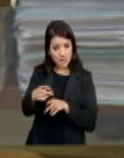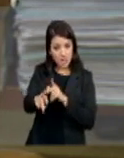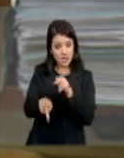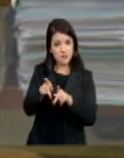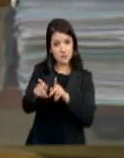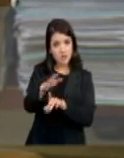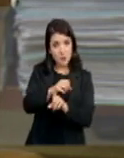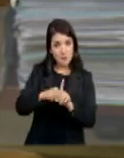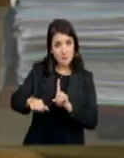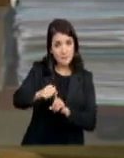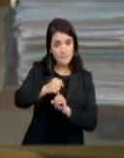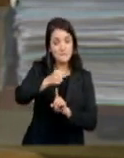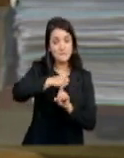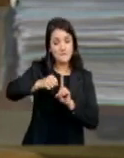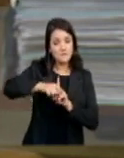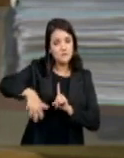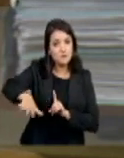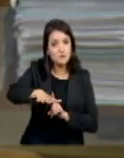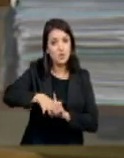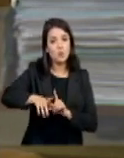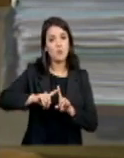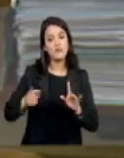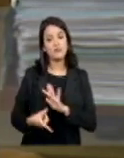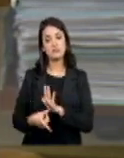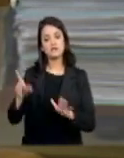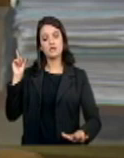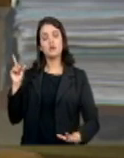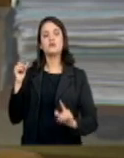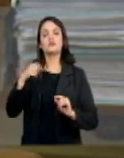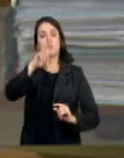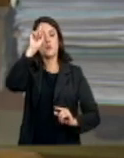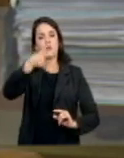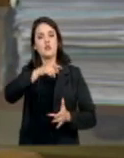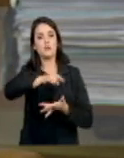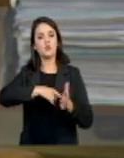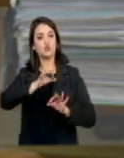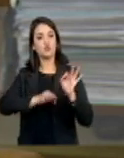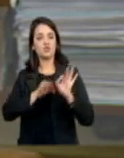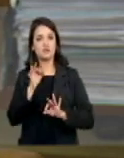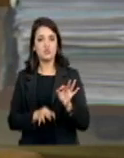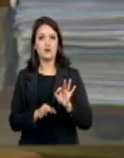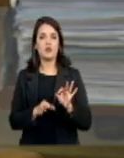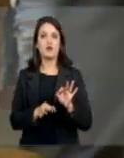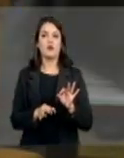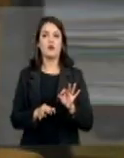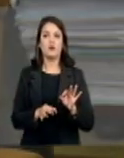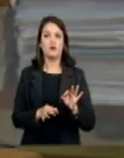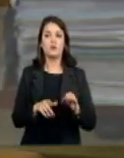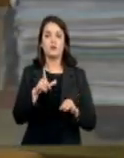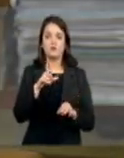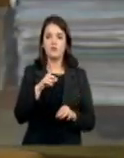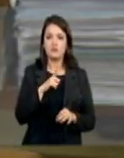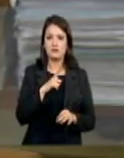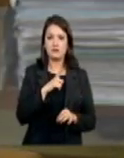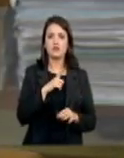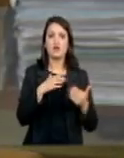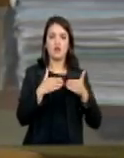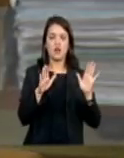judicial a cláusula de reserva que protege os contas bancários nas instituições é